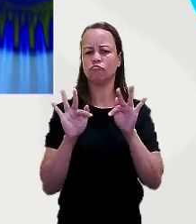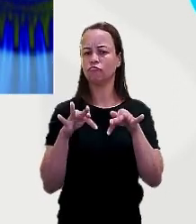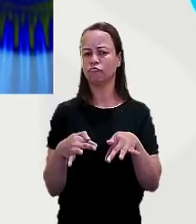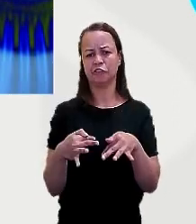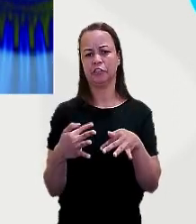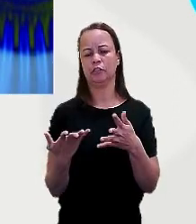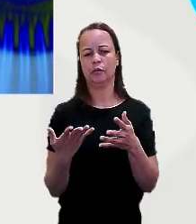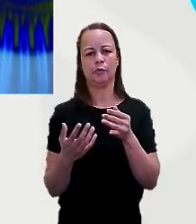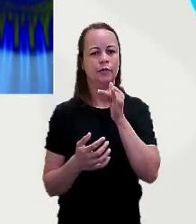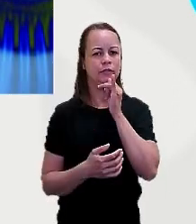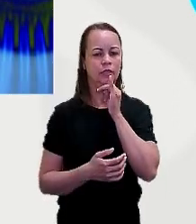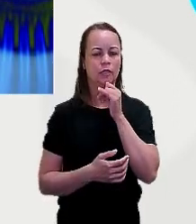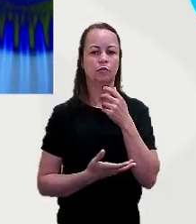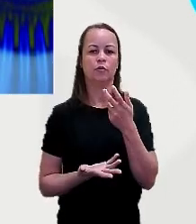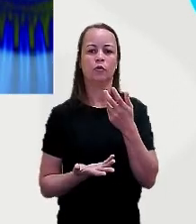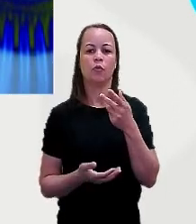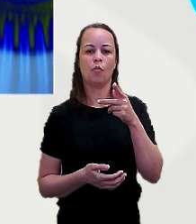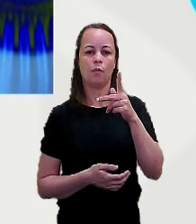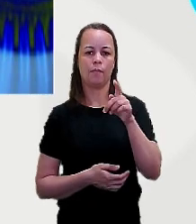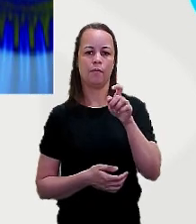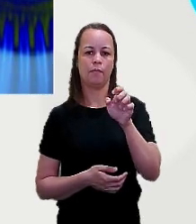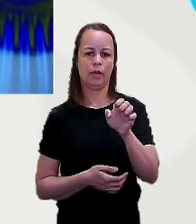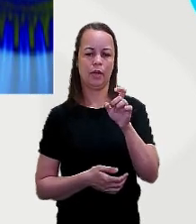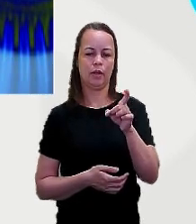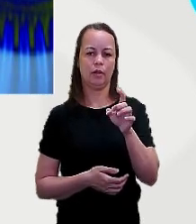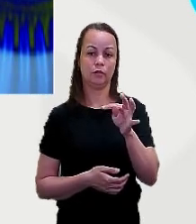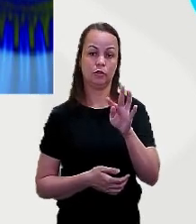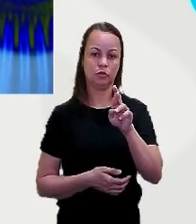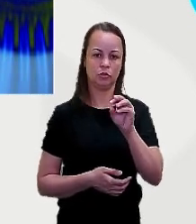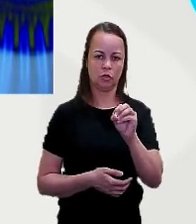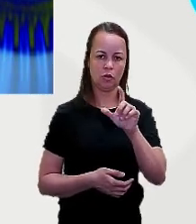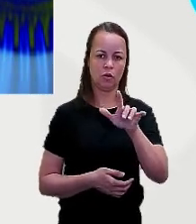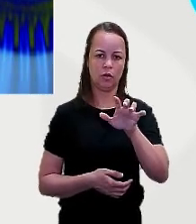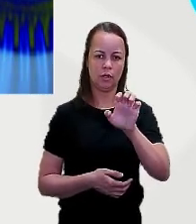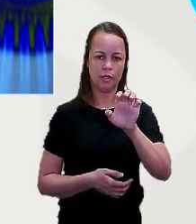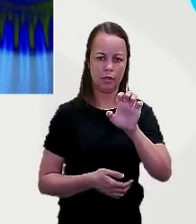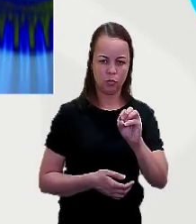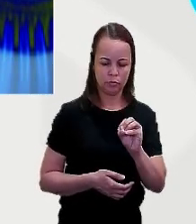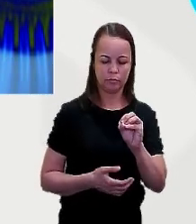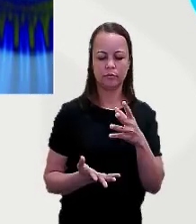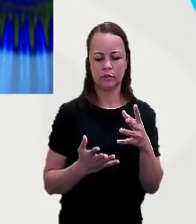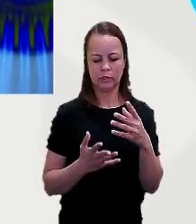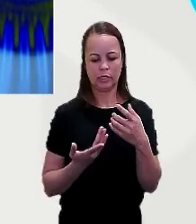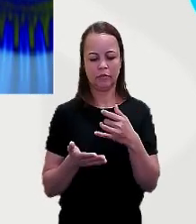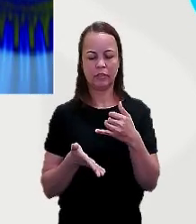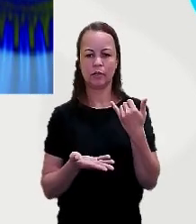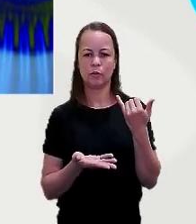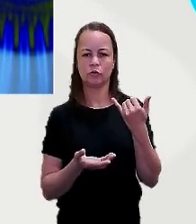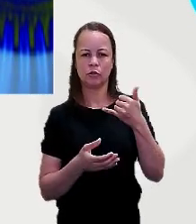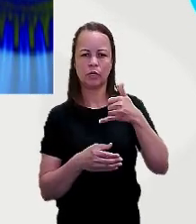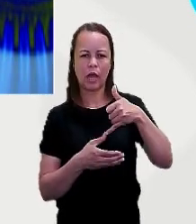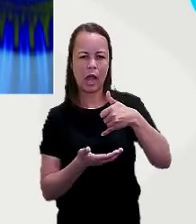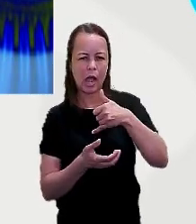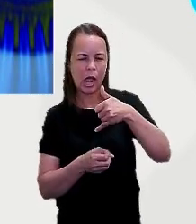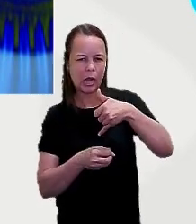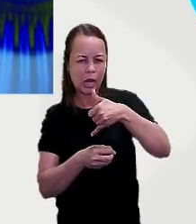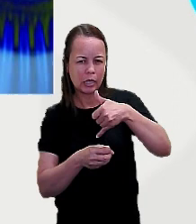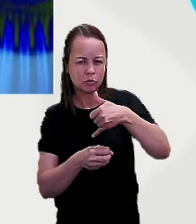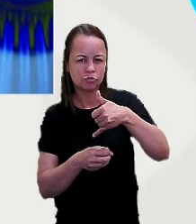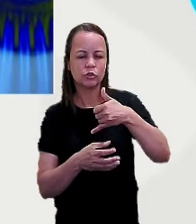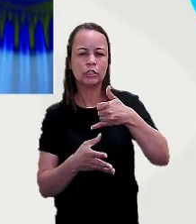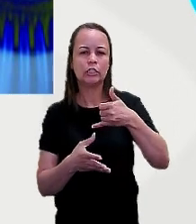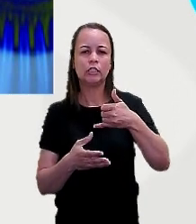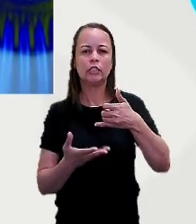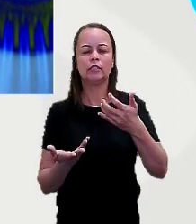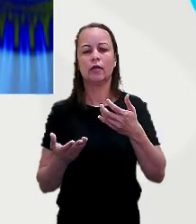exemplo, o petróleo, né, que vão ser fonte da produção da gasolina, do óleo diesel, né, que nós chamamos